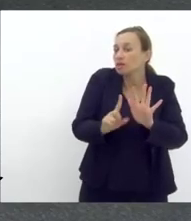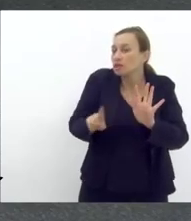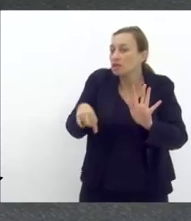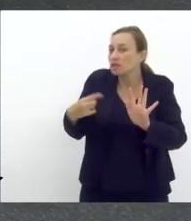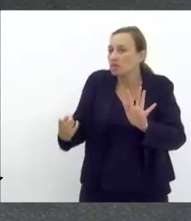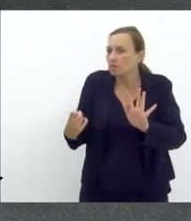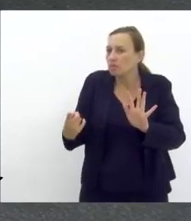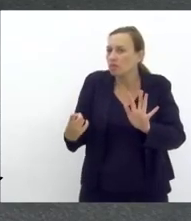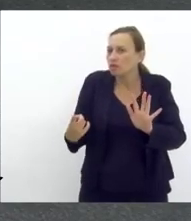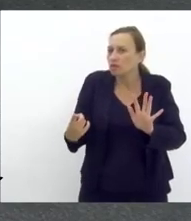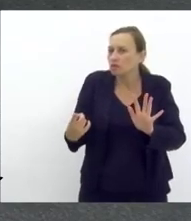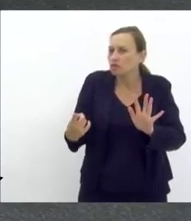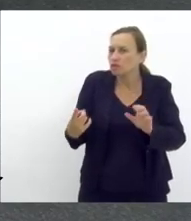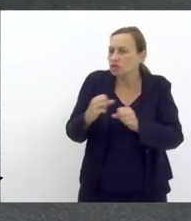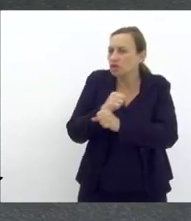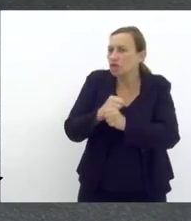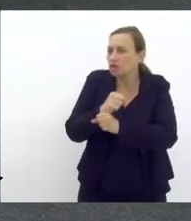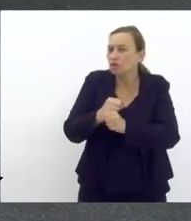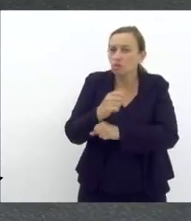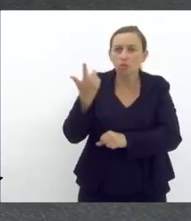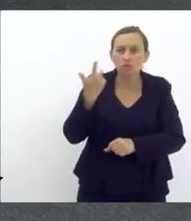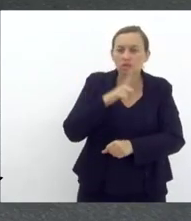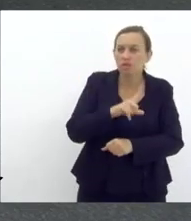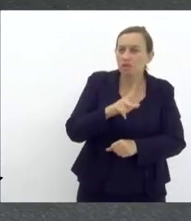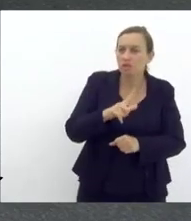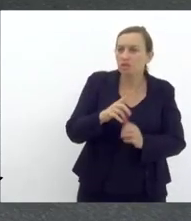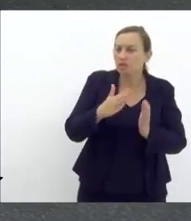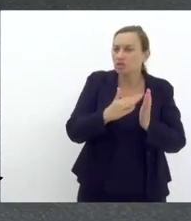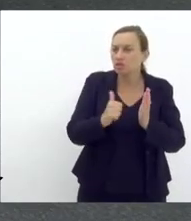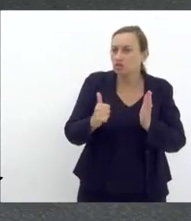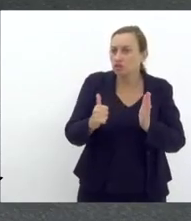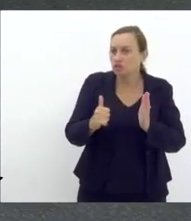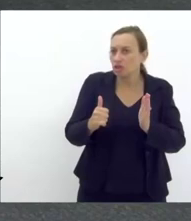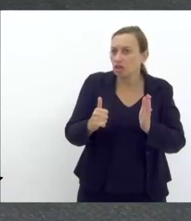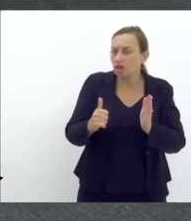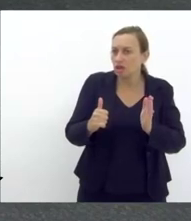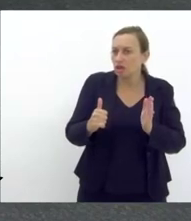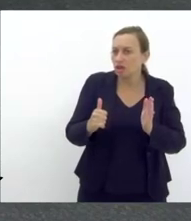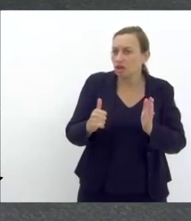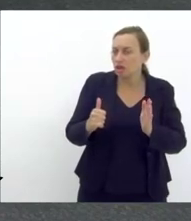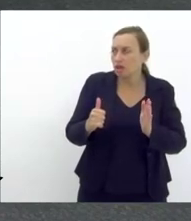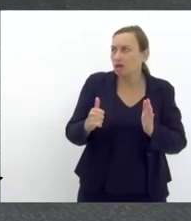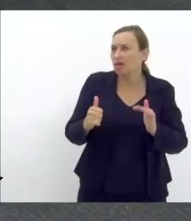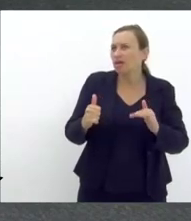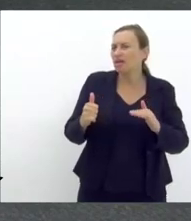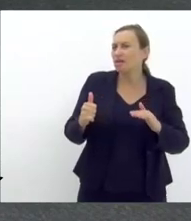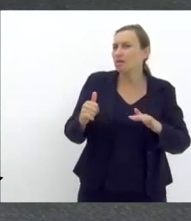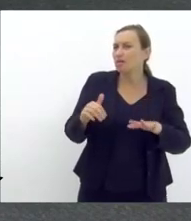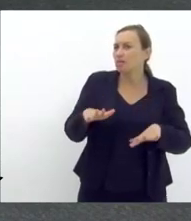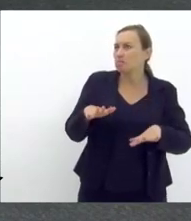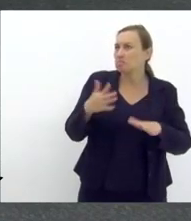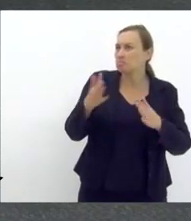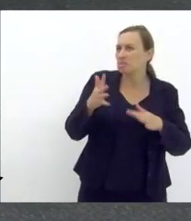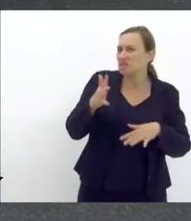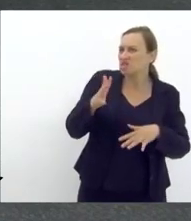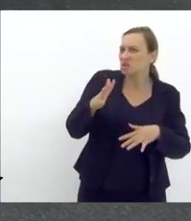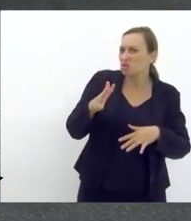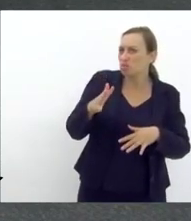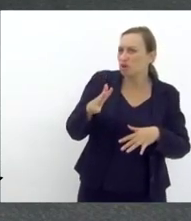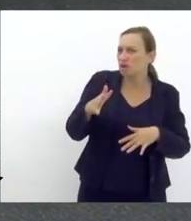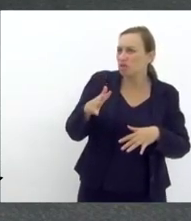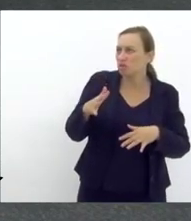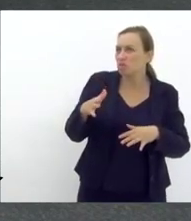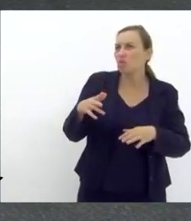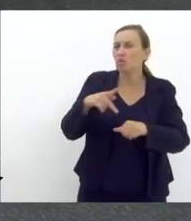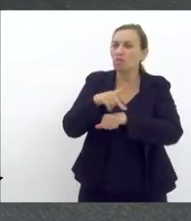de uma década a gente conseguiu tirar praticamente uma Argentina né da miséria da fome no